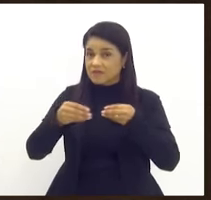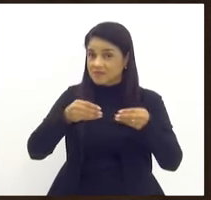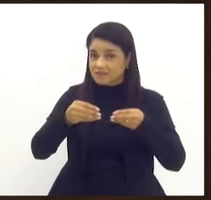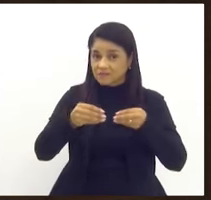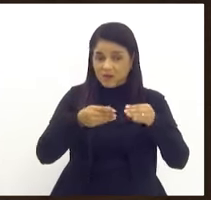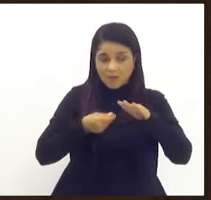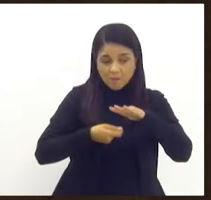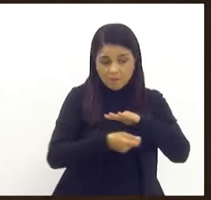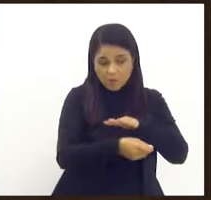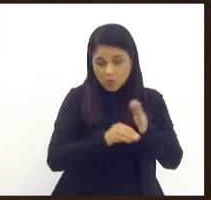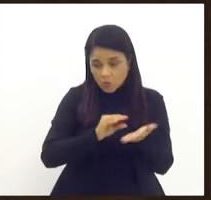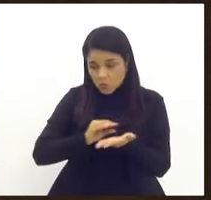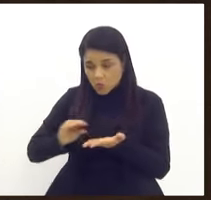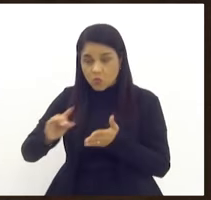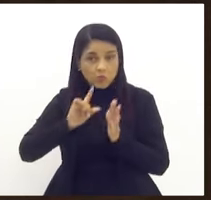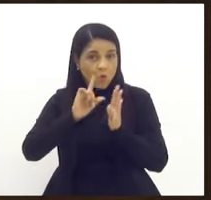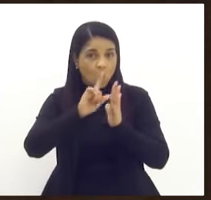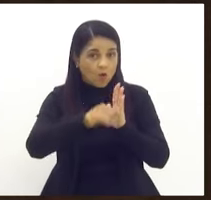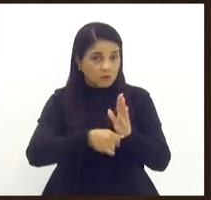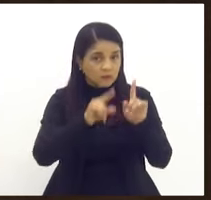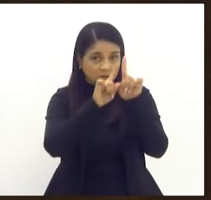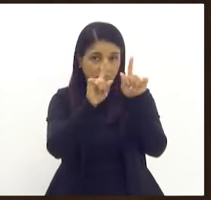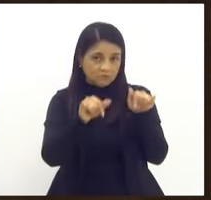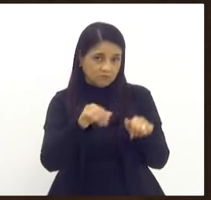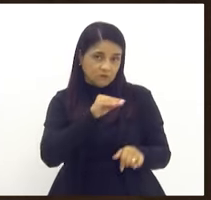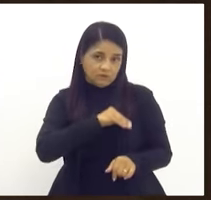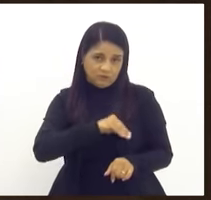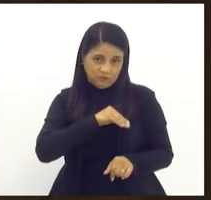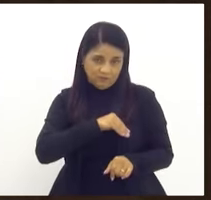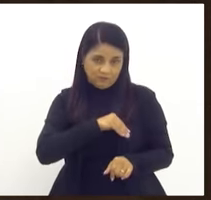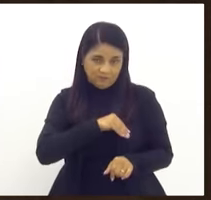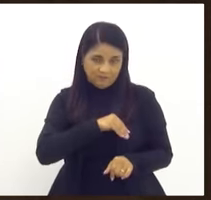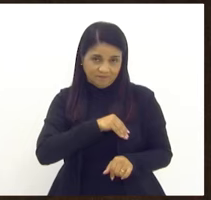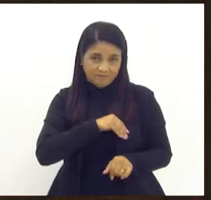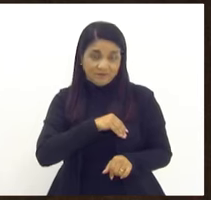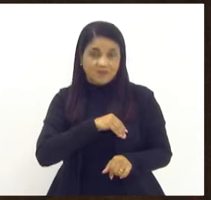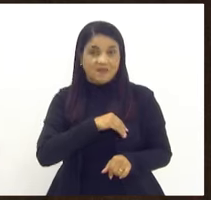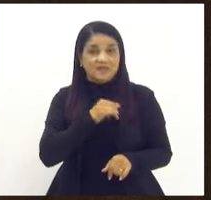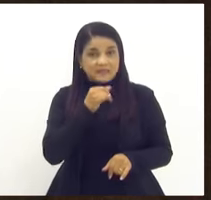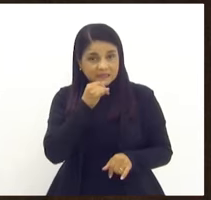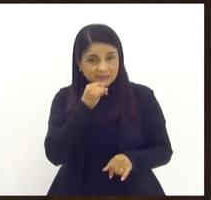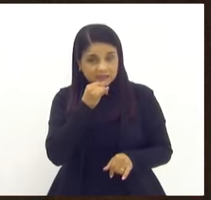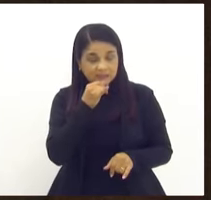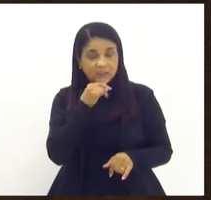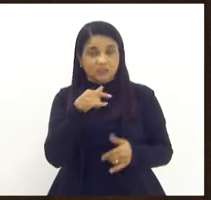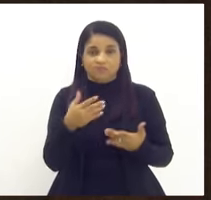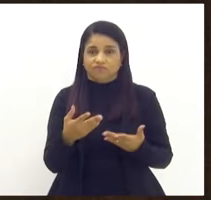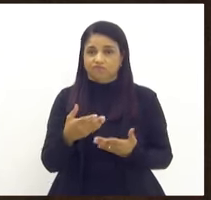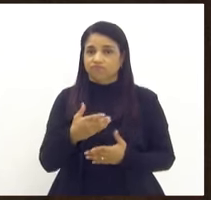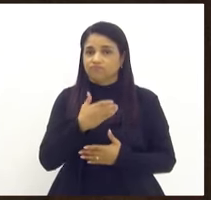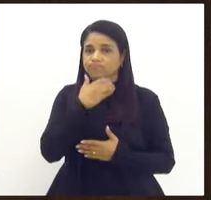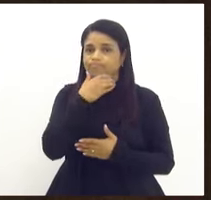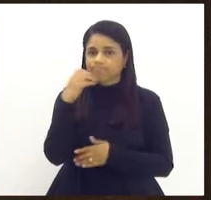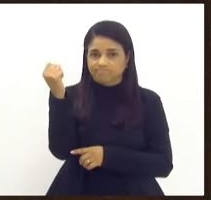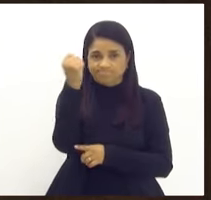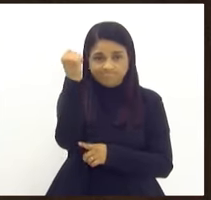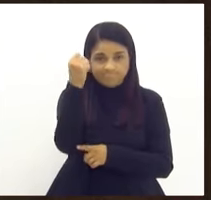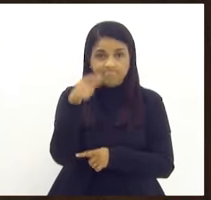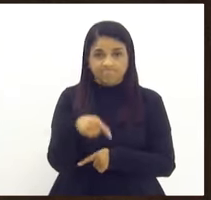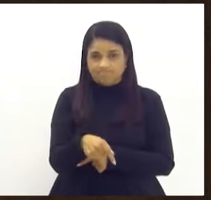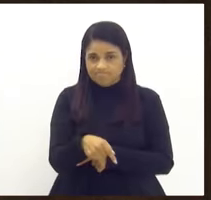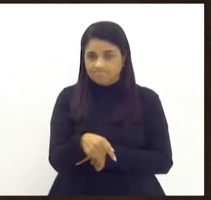não atrase o salário do servidores públicos infelizmente quando a gente chega numa situação como essa a